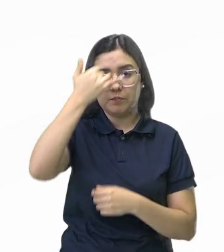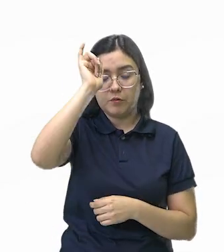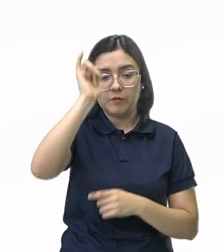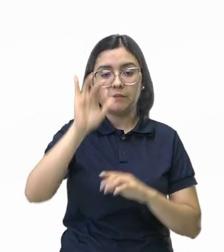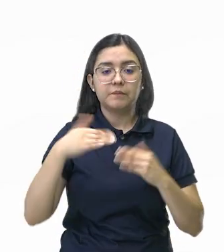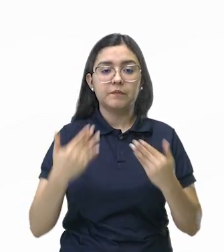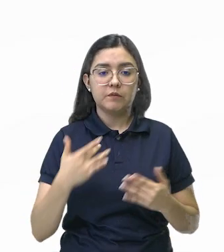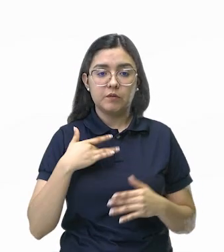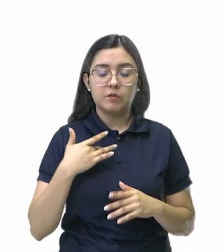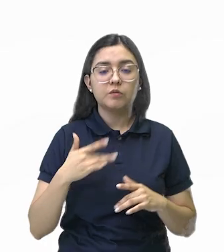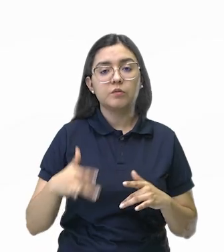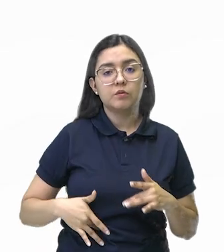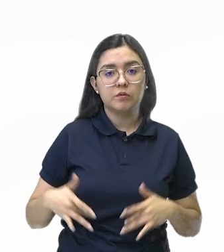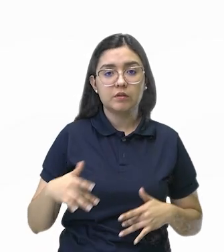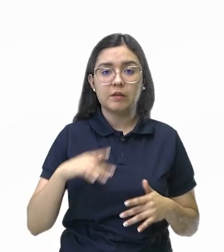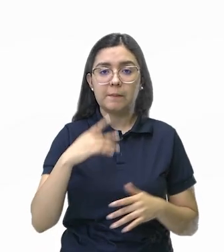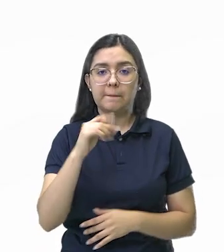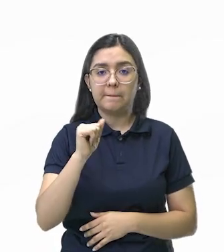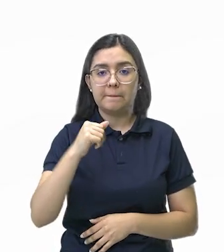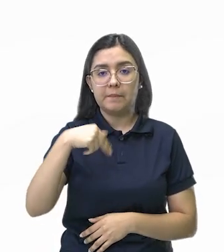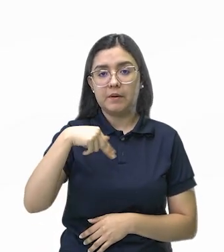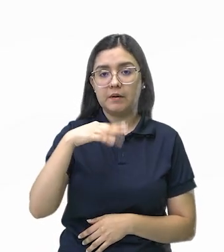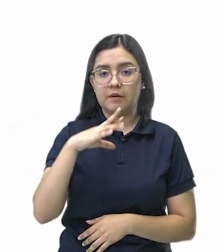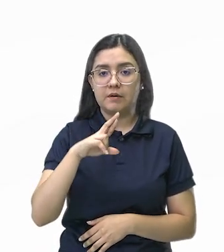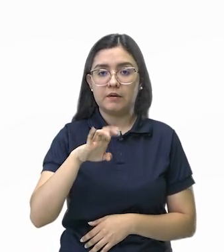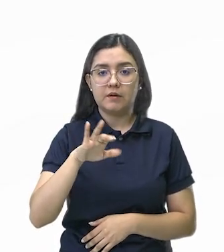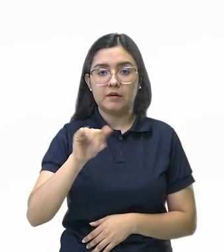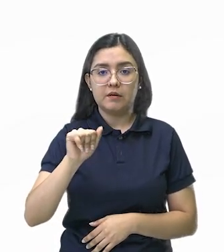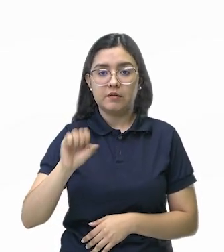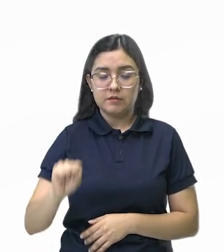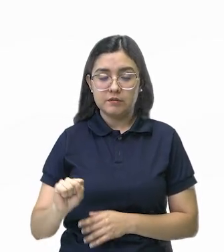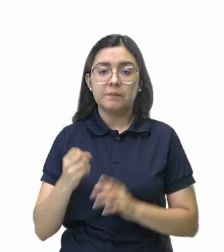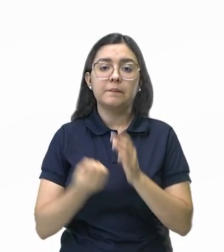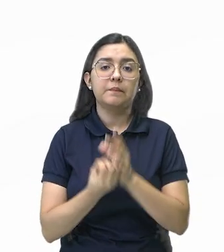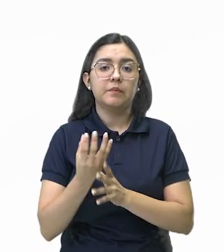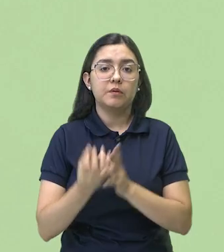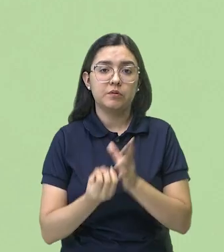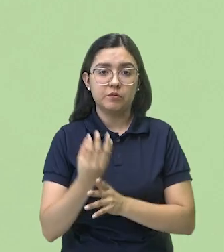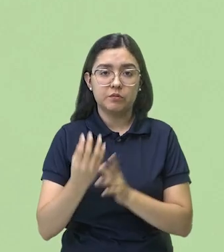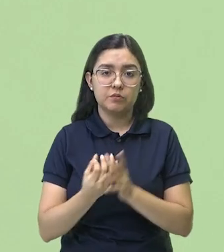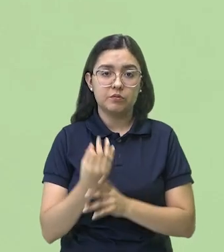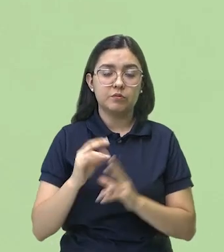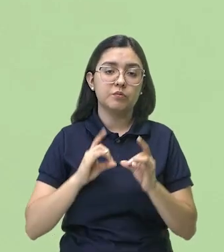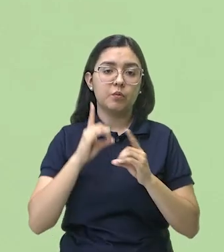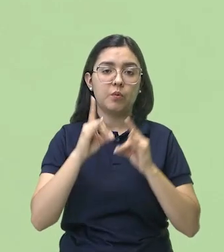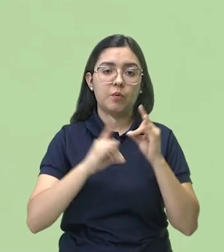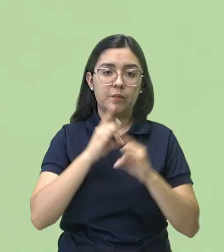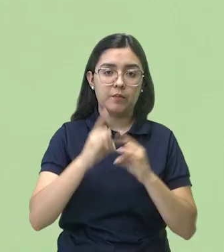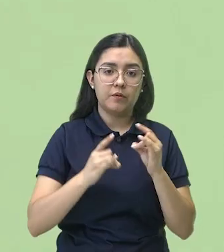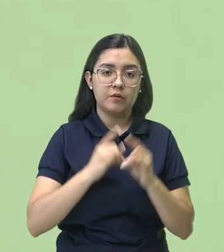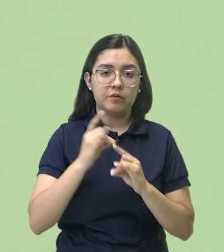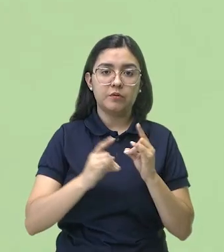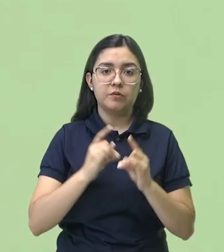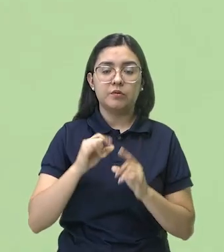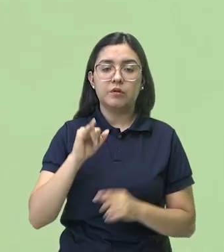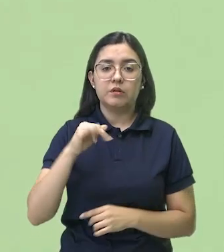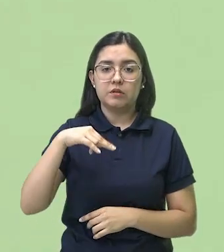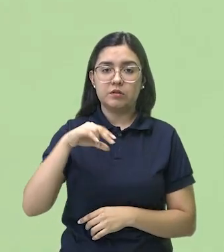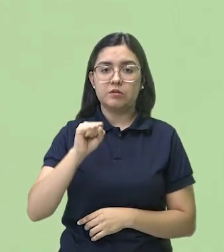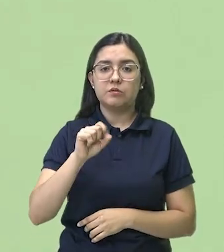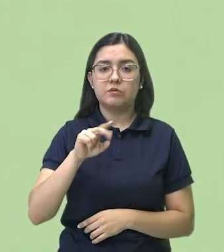ele possui um órgão chamado pâncreas. E esse pâncreas produz, então, o hormônio insulina, que vai carregar